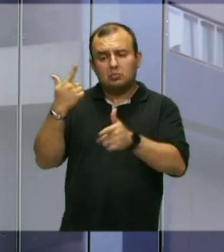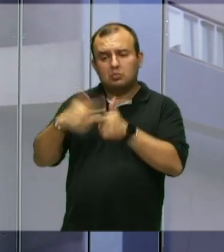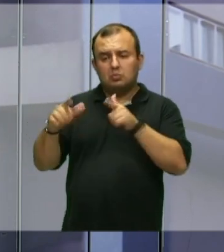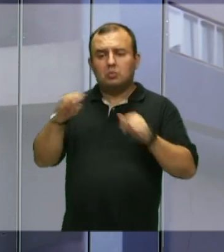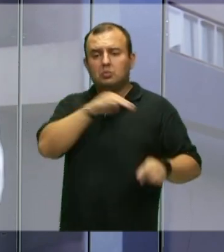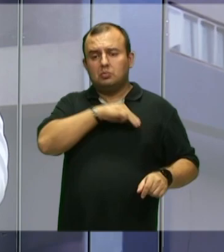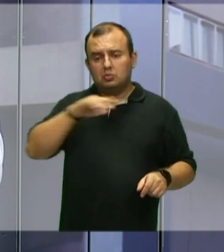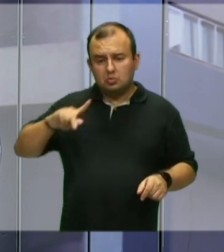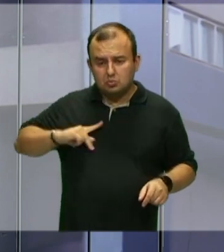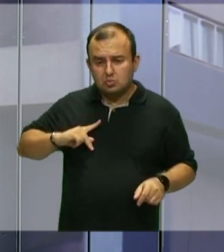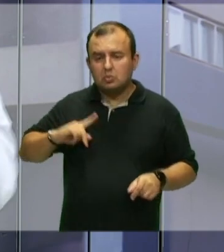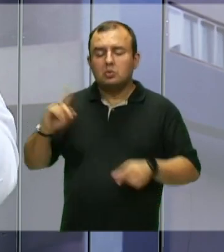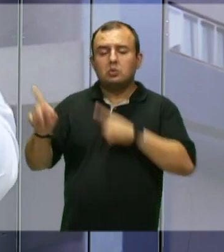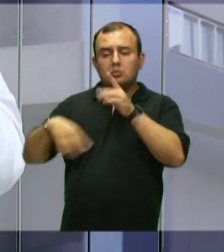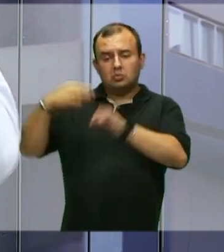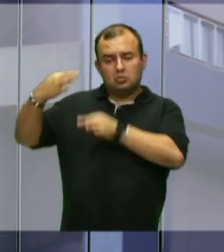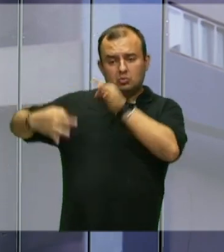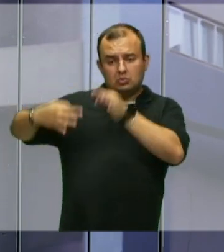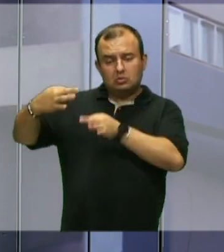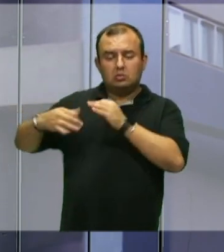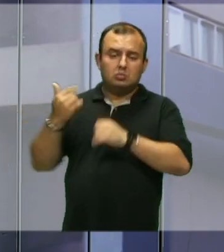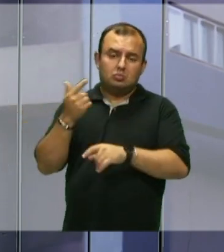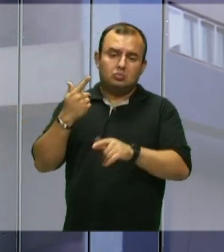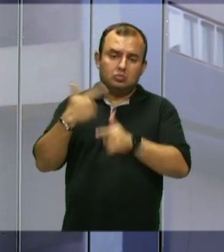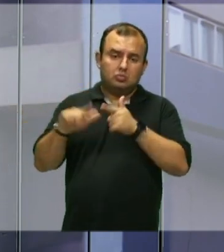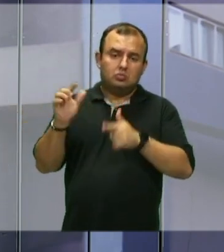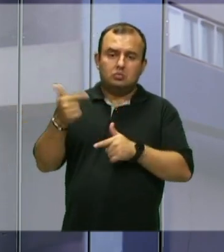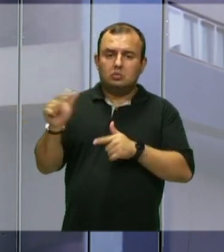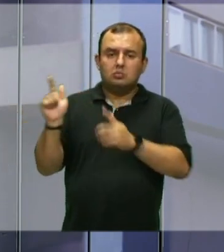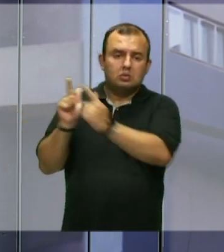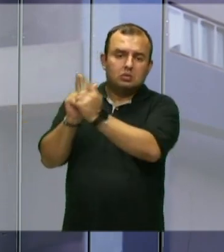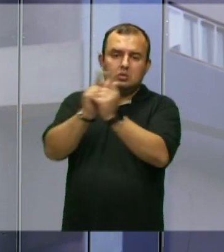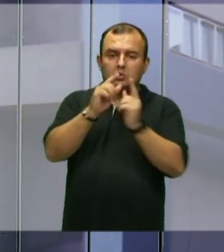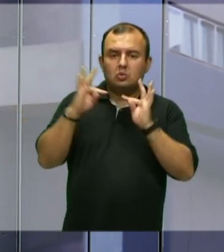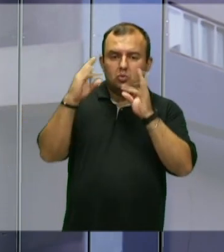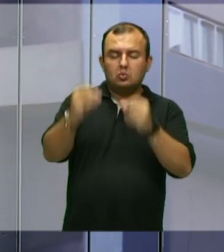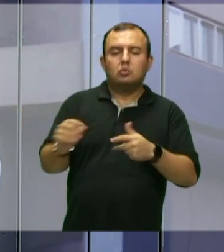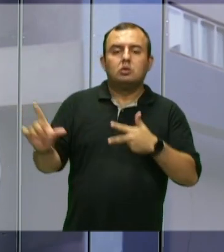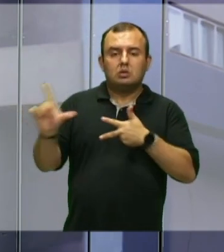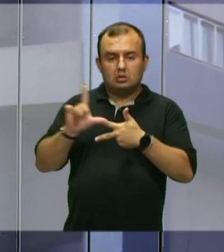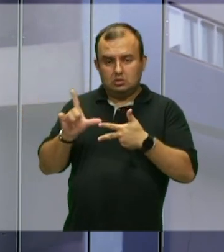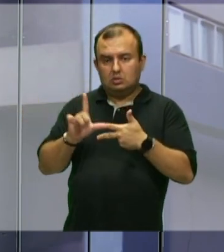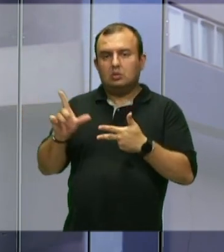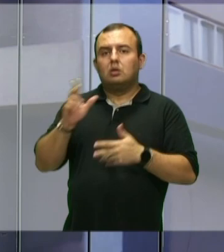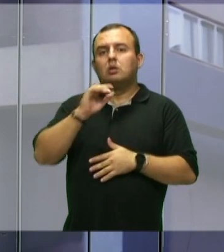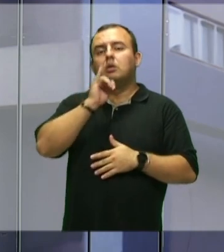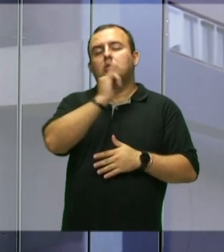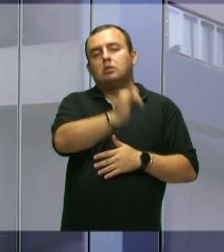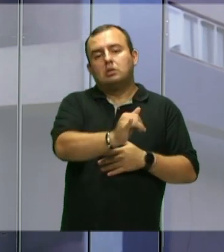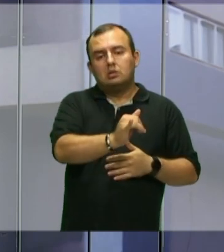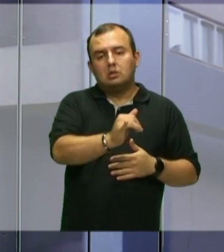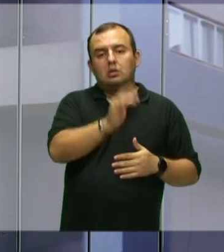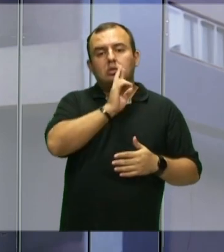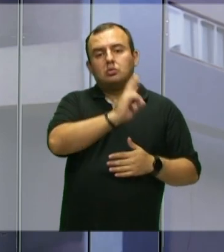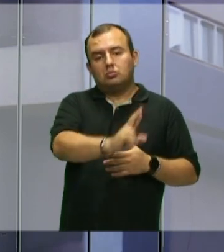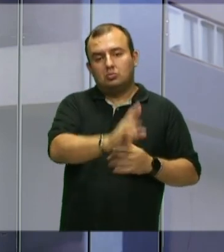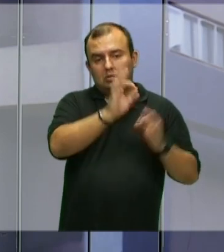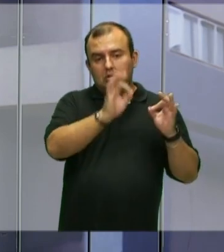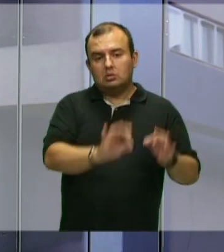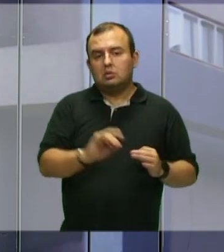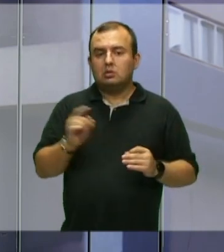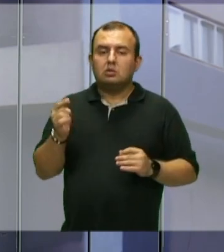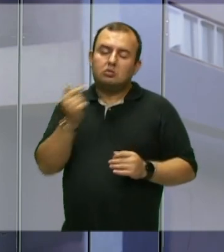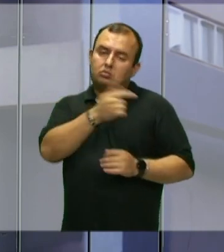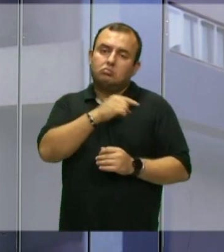Público, com o Tribunal de Contas, enfim. Atendendo toda a legislação, você às vezes não dá a resposta como deveria ser dada,